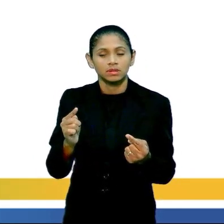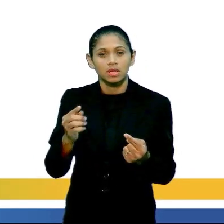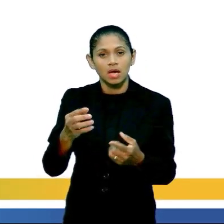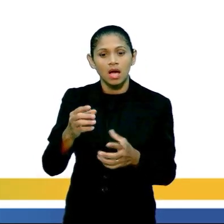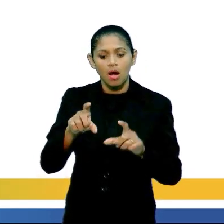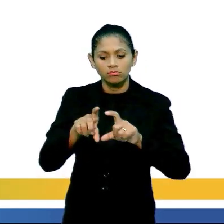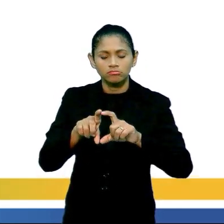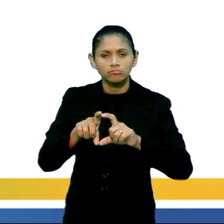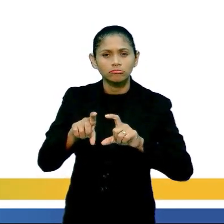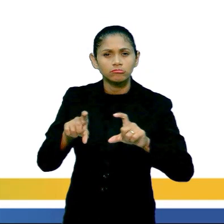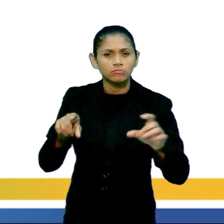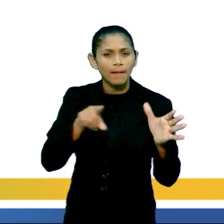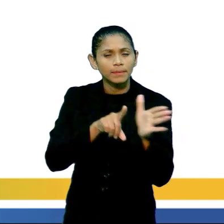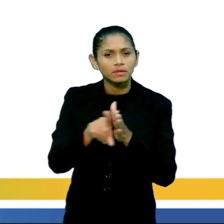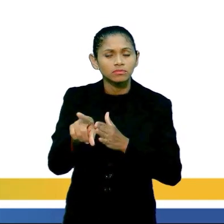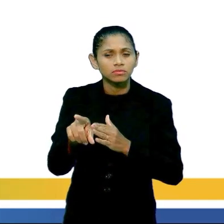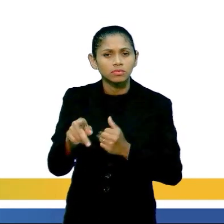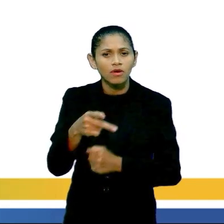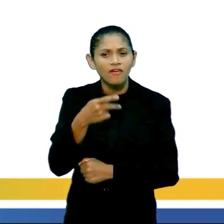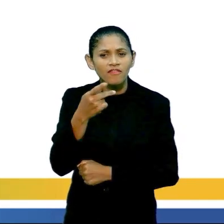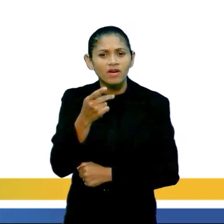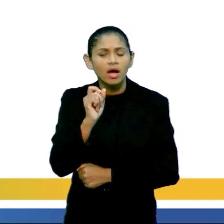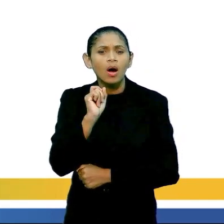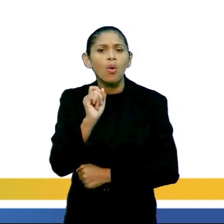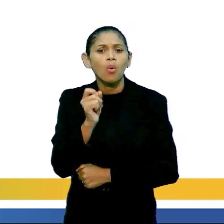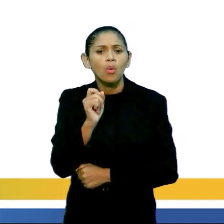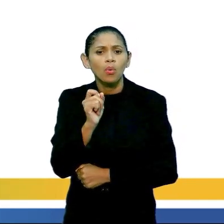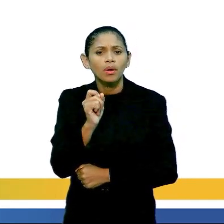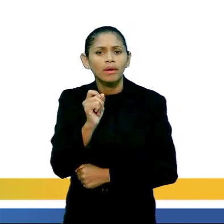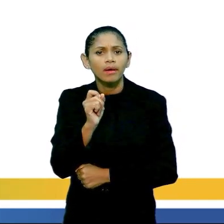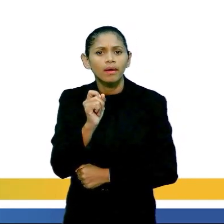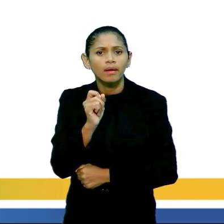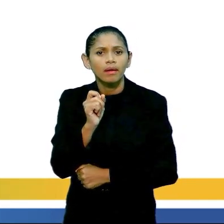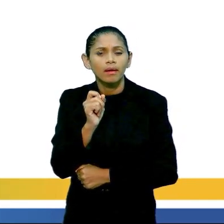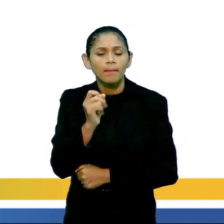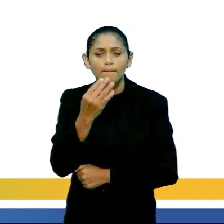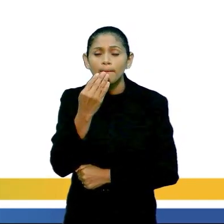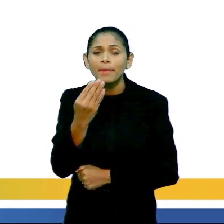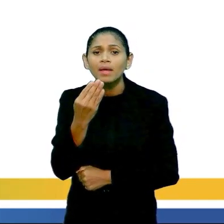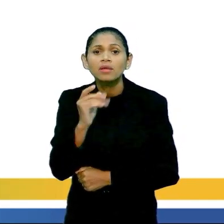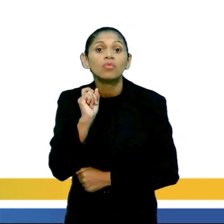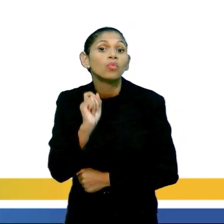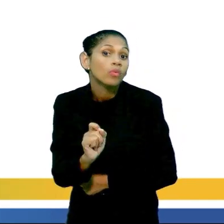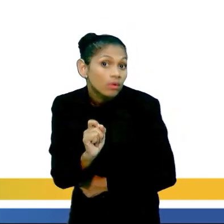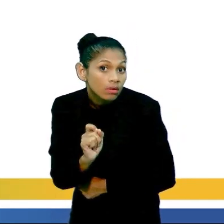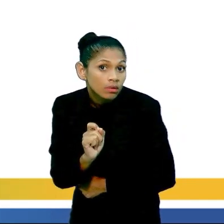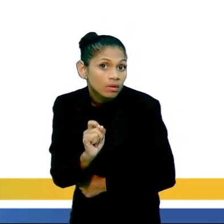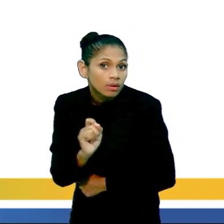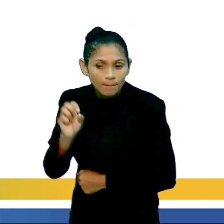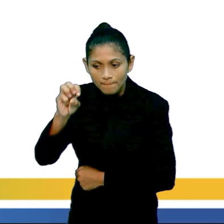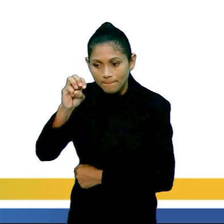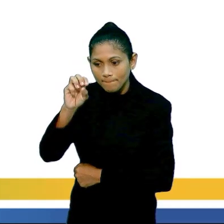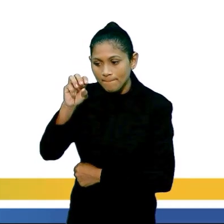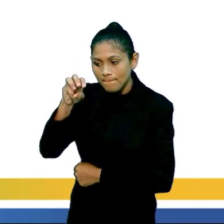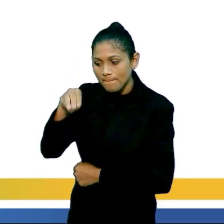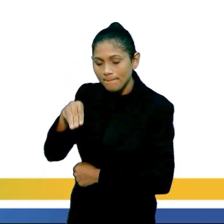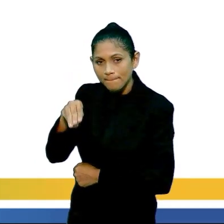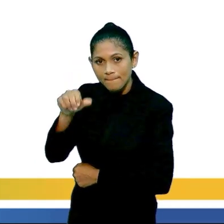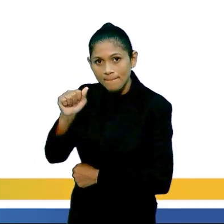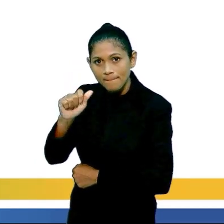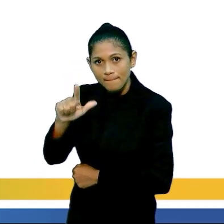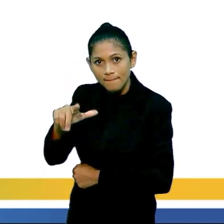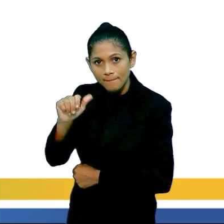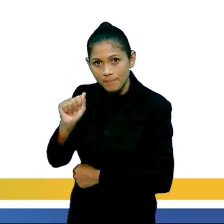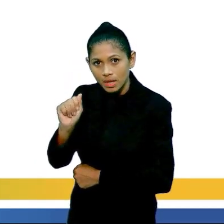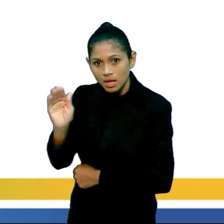leite, ou seja, que é leite ruim. E a expressão leite ruim não tem nada a ver com conformismo, galera. Então, cuidado, né? Porque